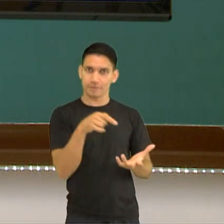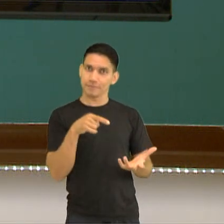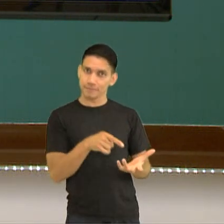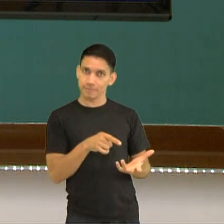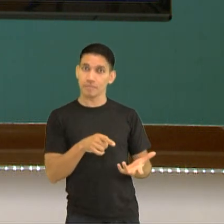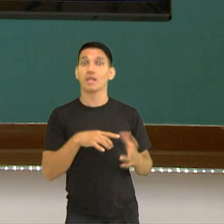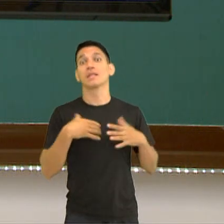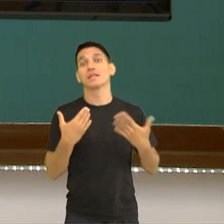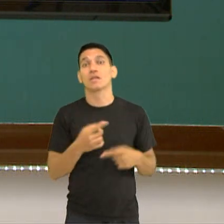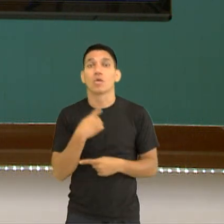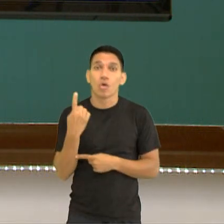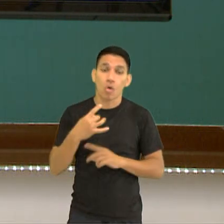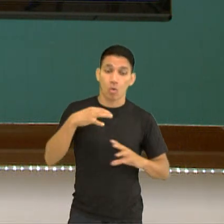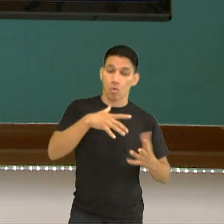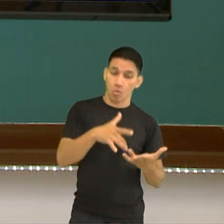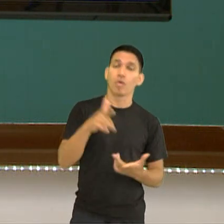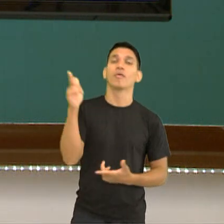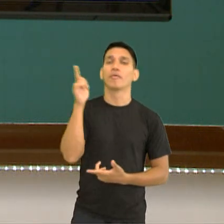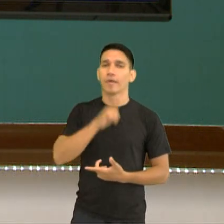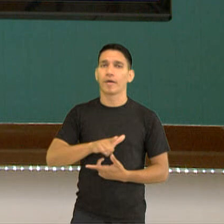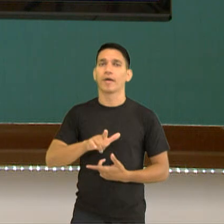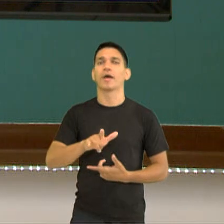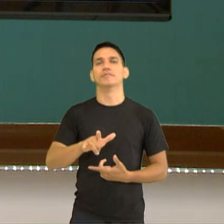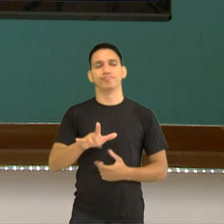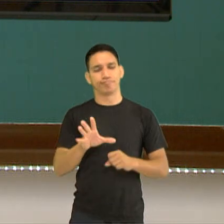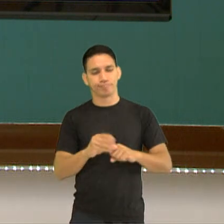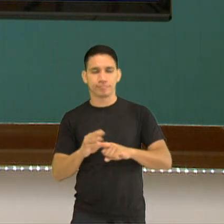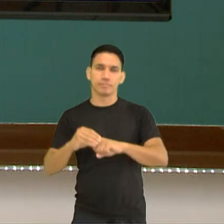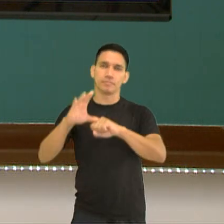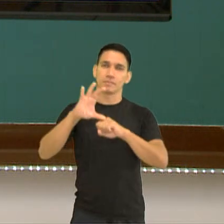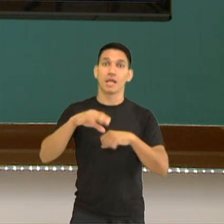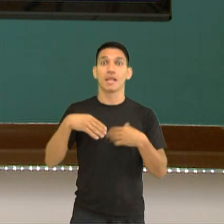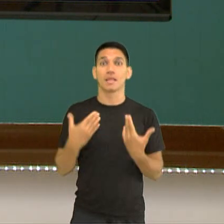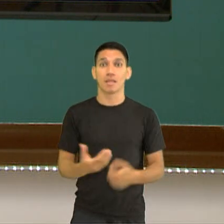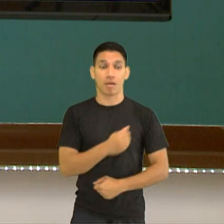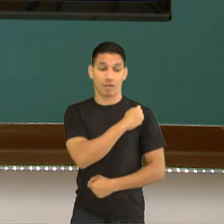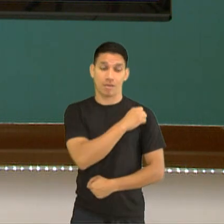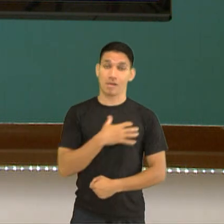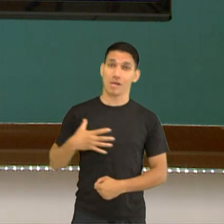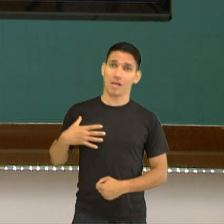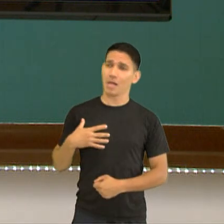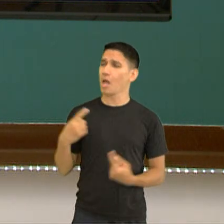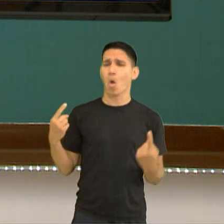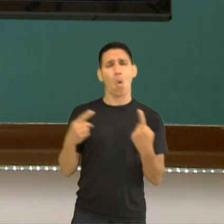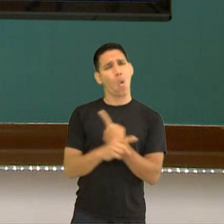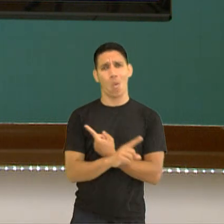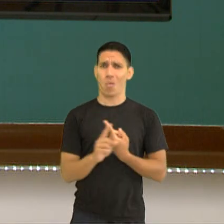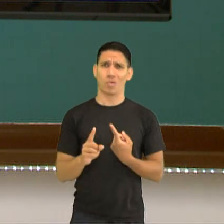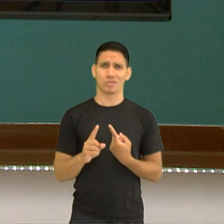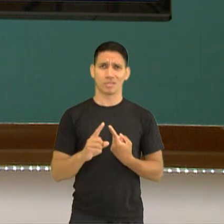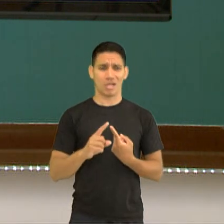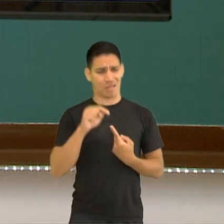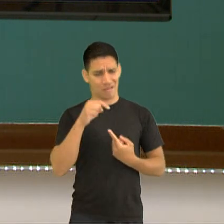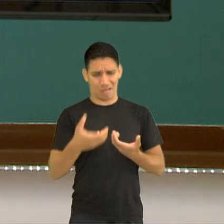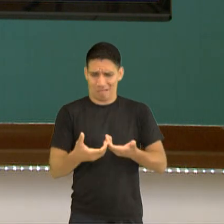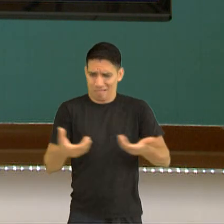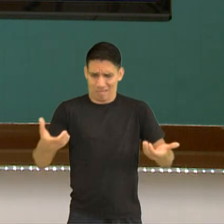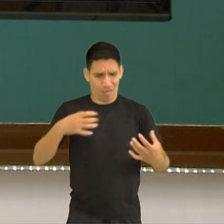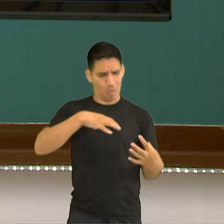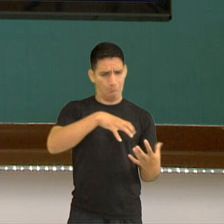permite também conhecimento. O Aristóteles é contra a distinção mundo sensível,